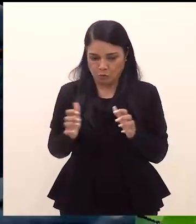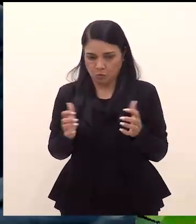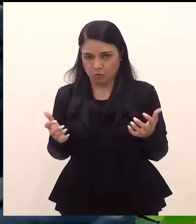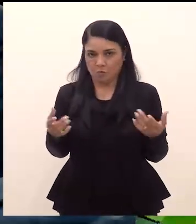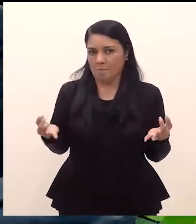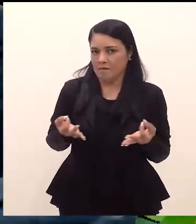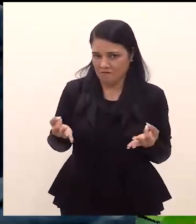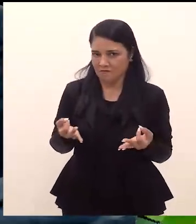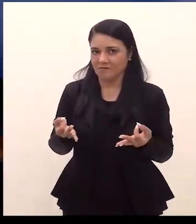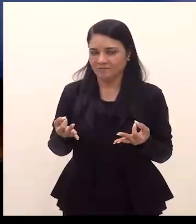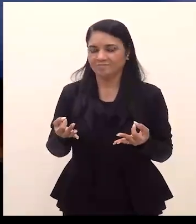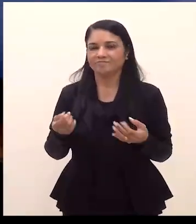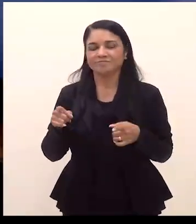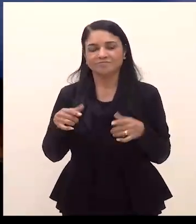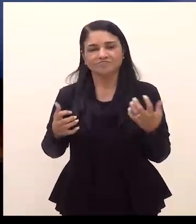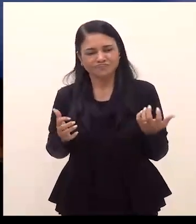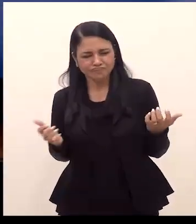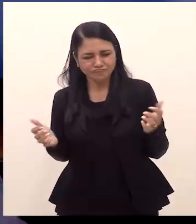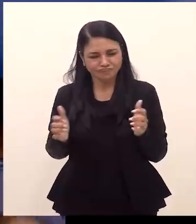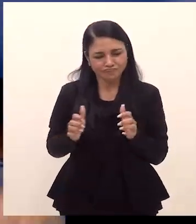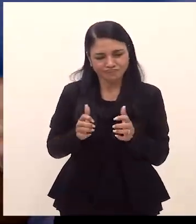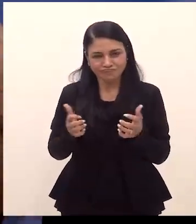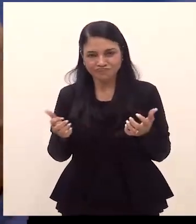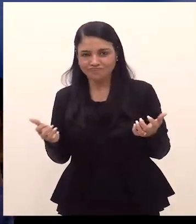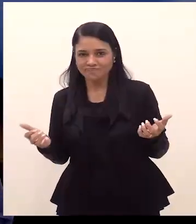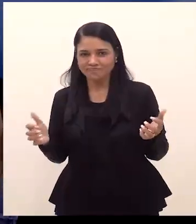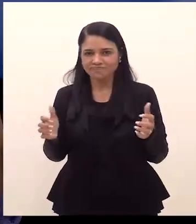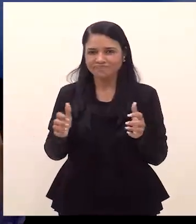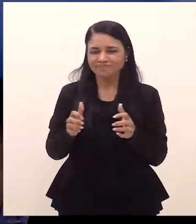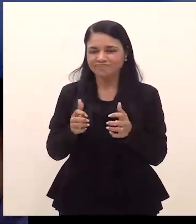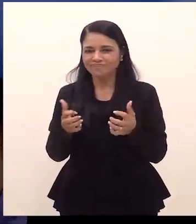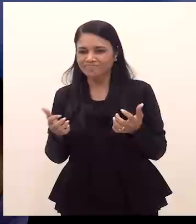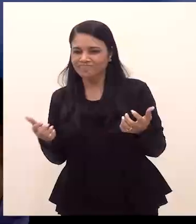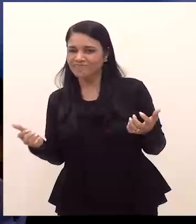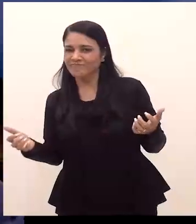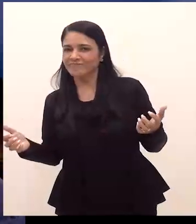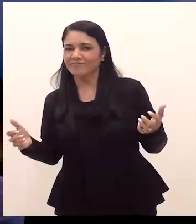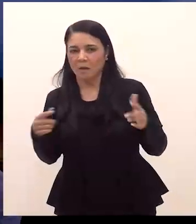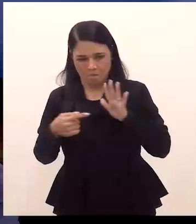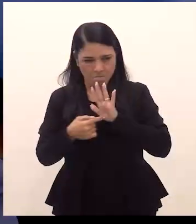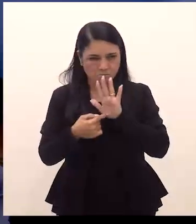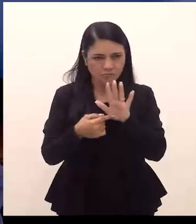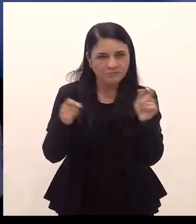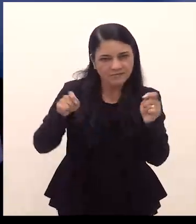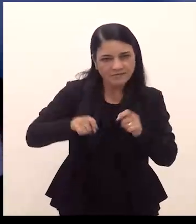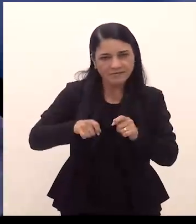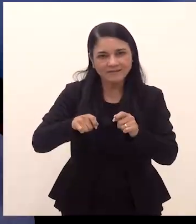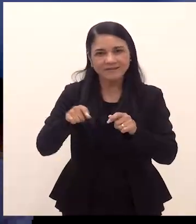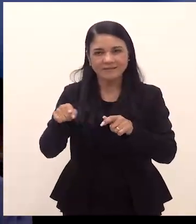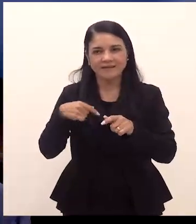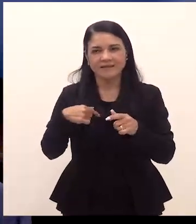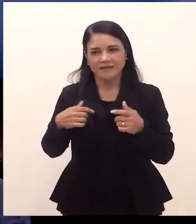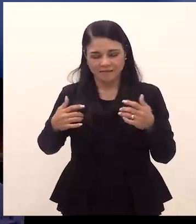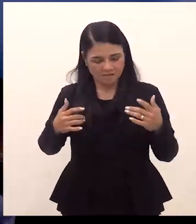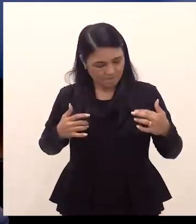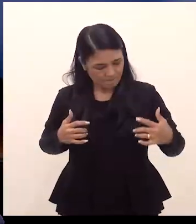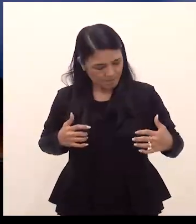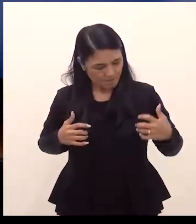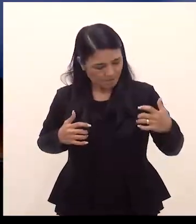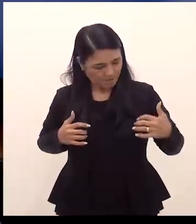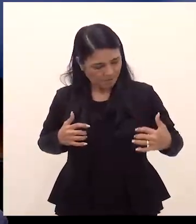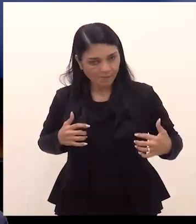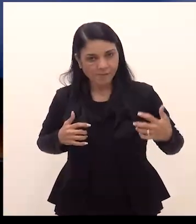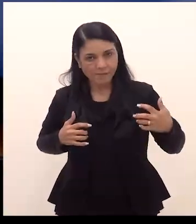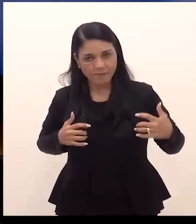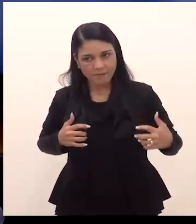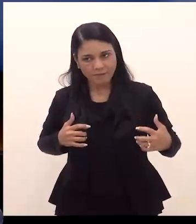bem tocado. Então, totalmente. tem isso. E é um instrumento muito versátil, né? A gente tem essa... Não sei se dá para mostrar aí, mas tem a